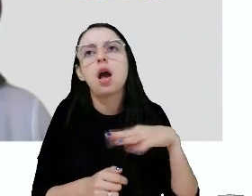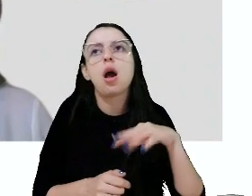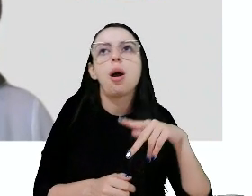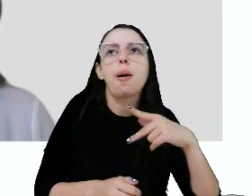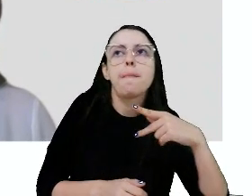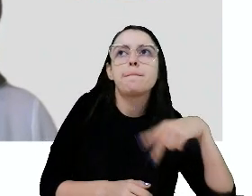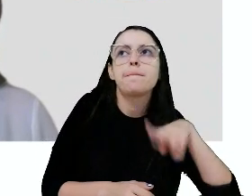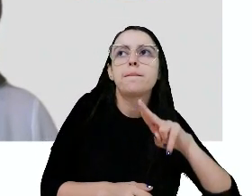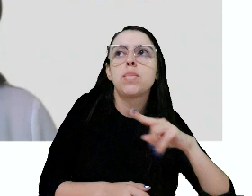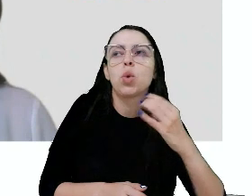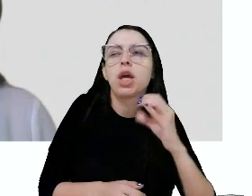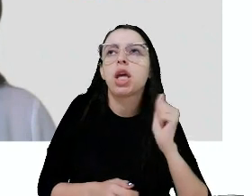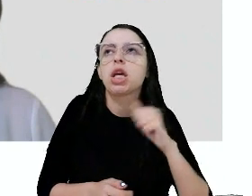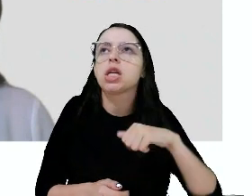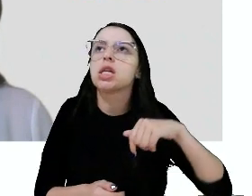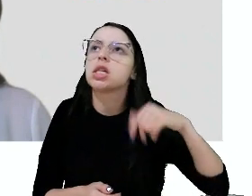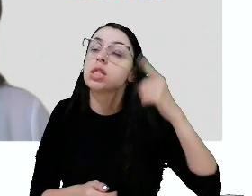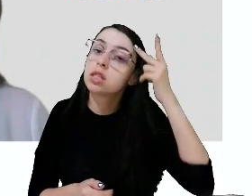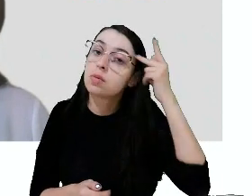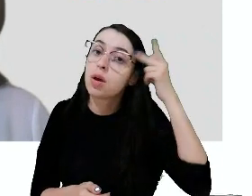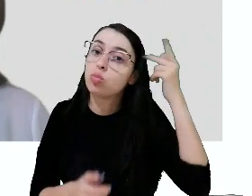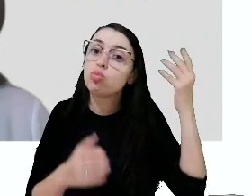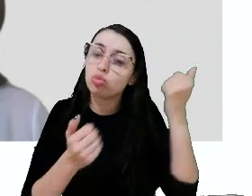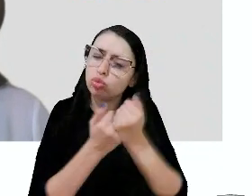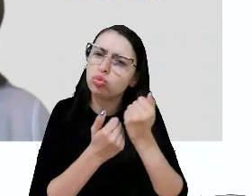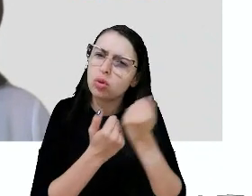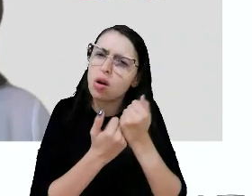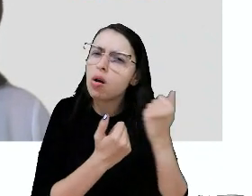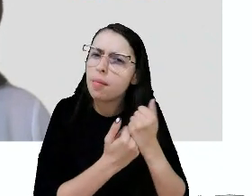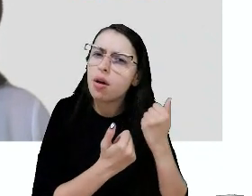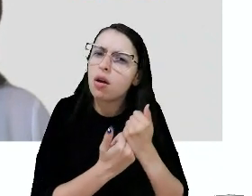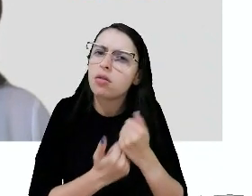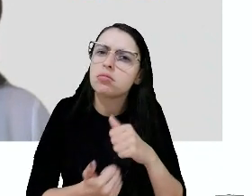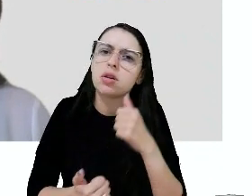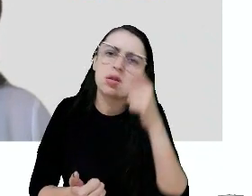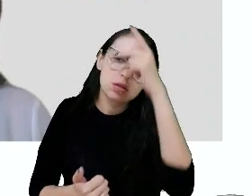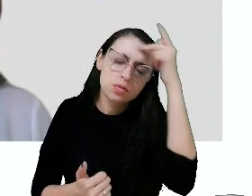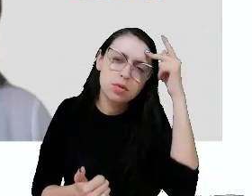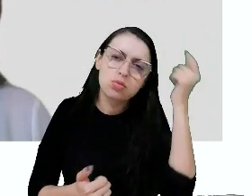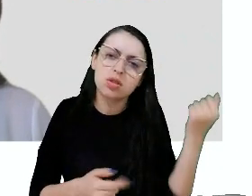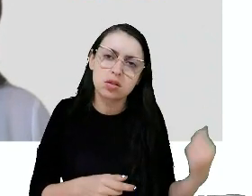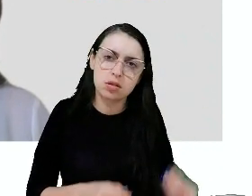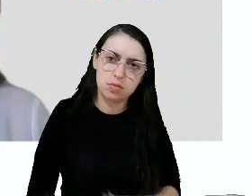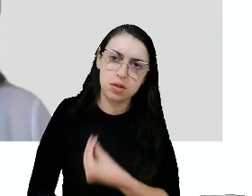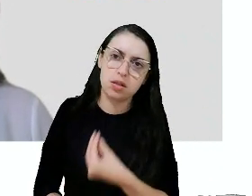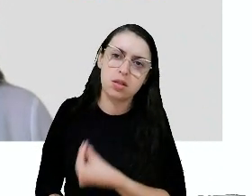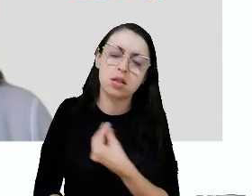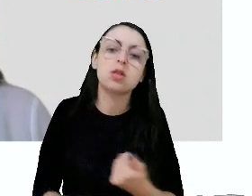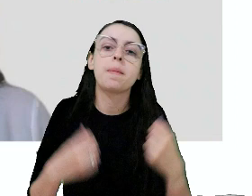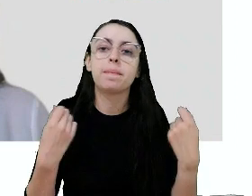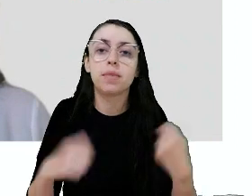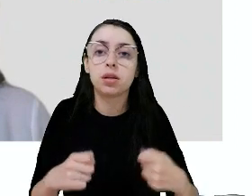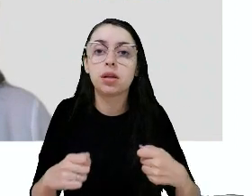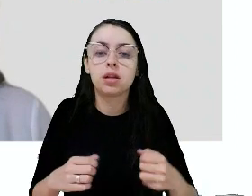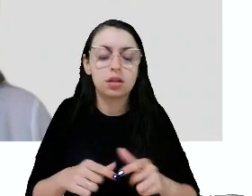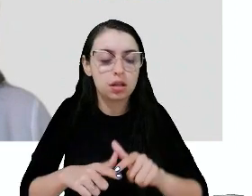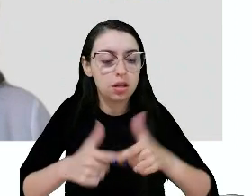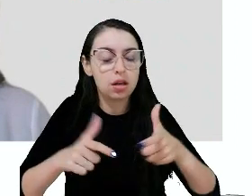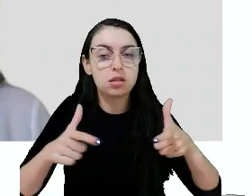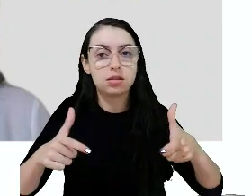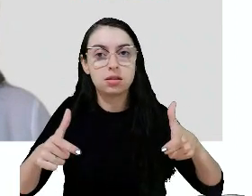São Paulo, que a gente possa estar com vocês e todas as pessoas que aqui estão presentes, no sentido de poder